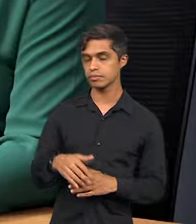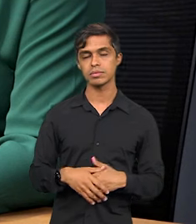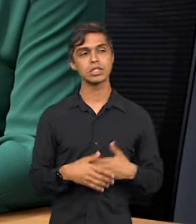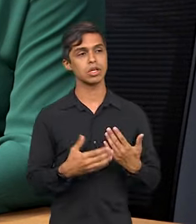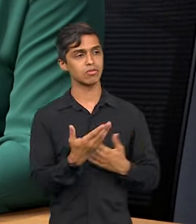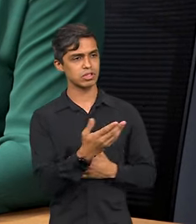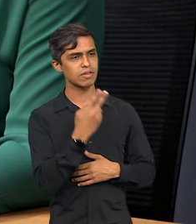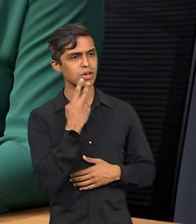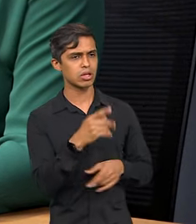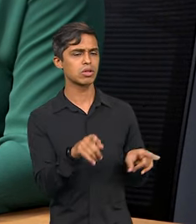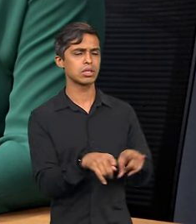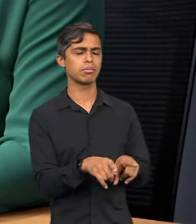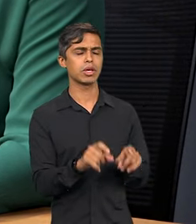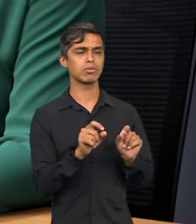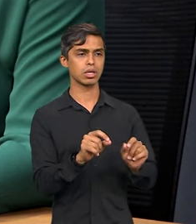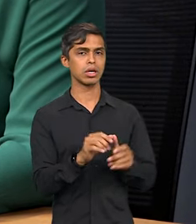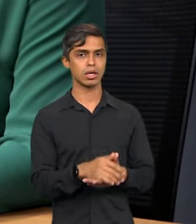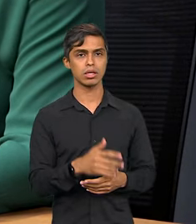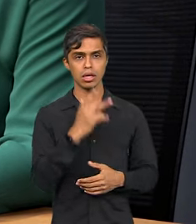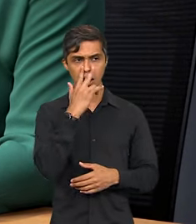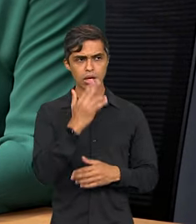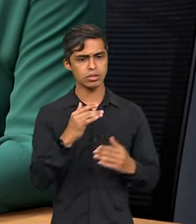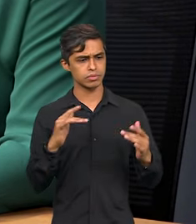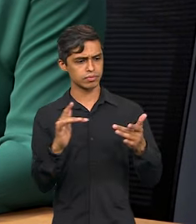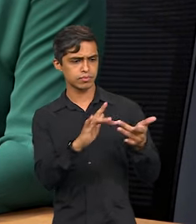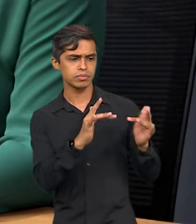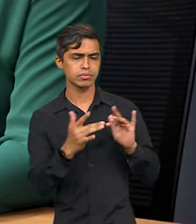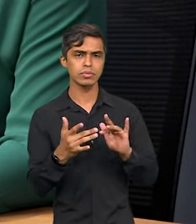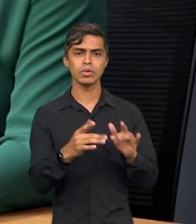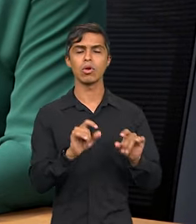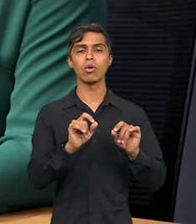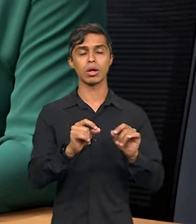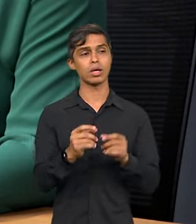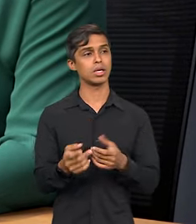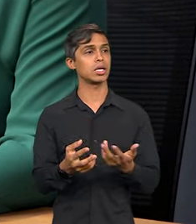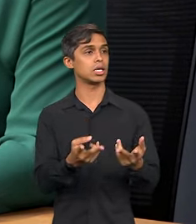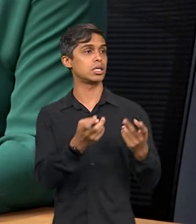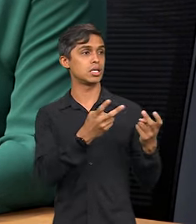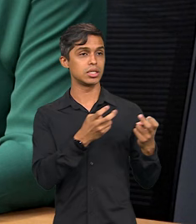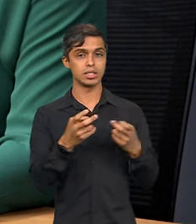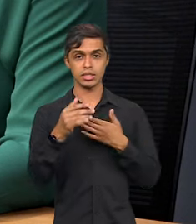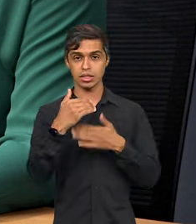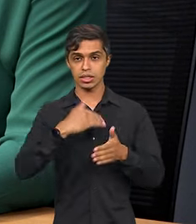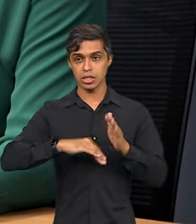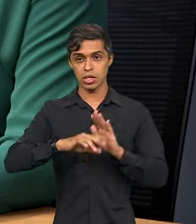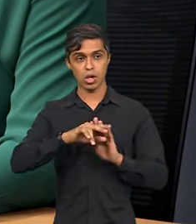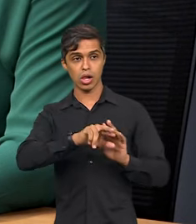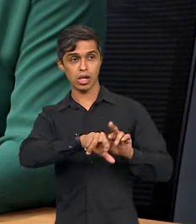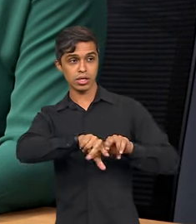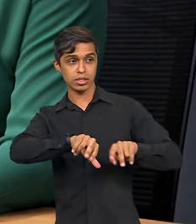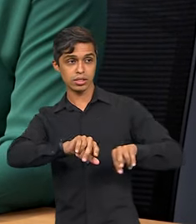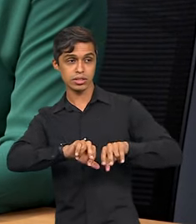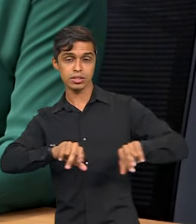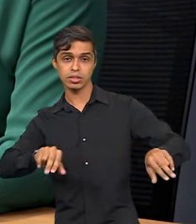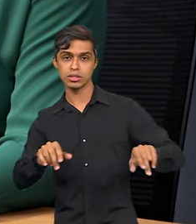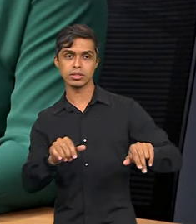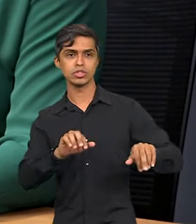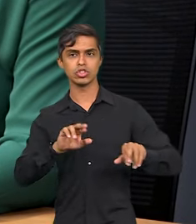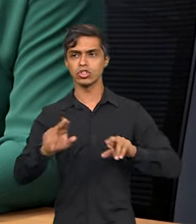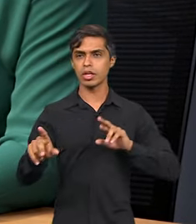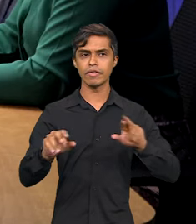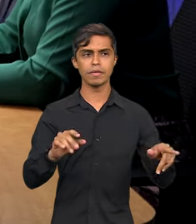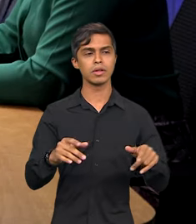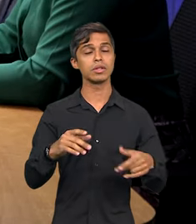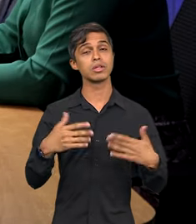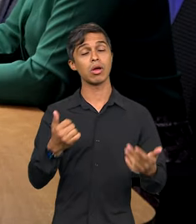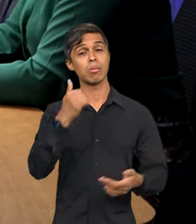como você também disse acho que a intersecionalidade que é a discriminação que se combina entre a de gênero e Raça faz com que as mulheres